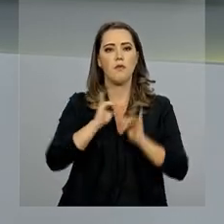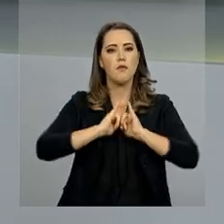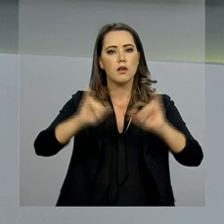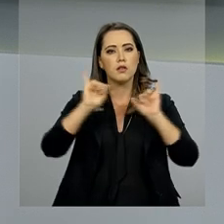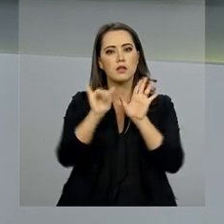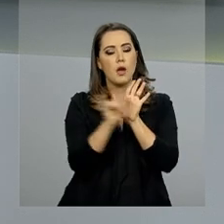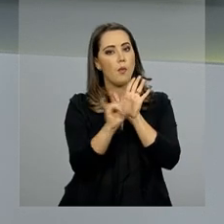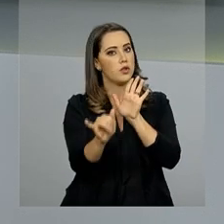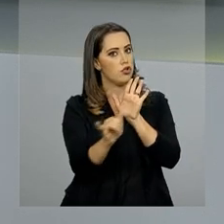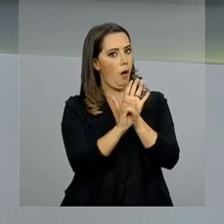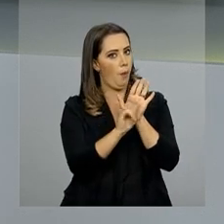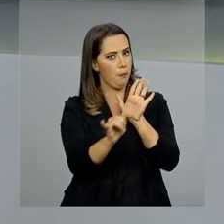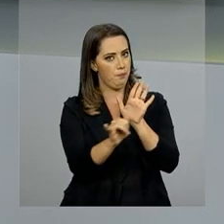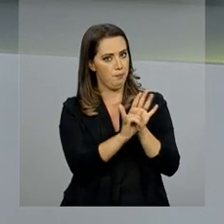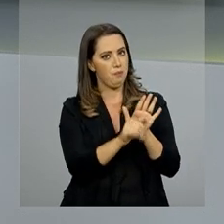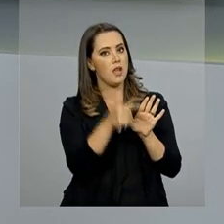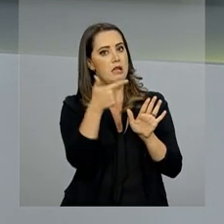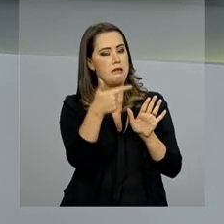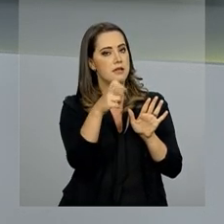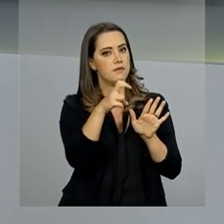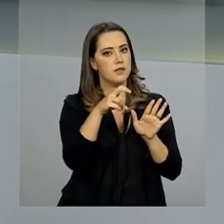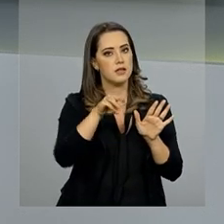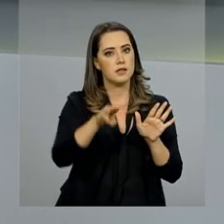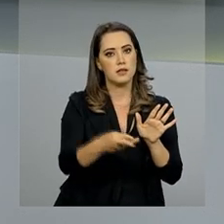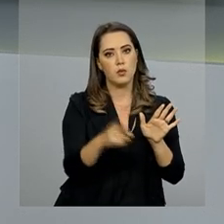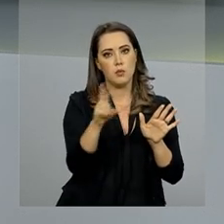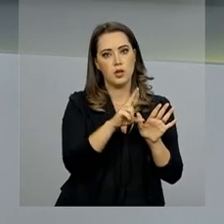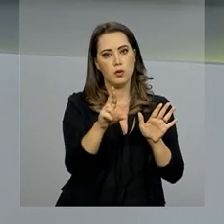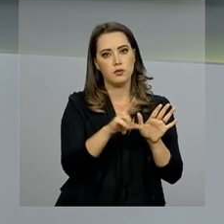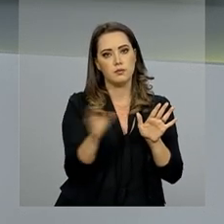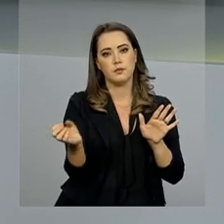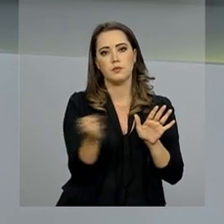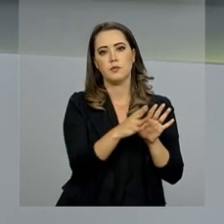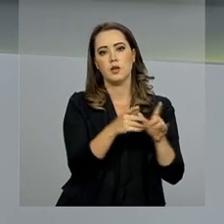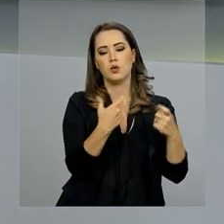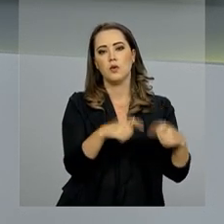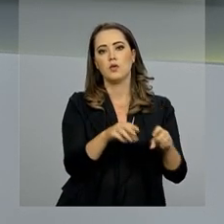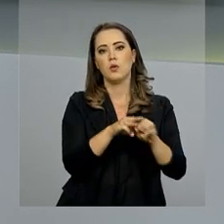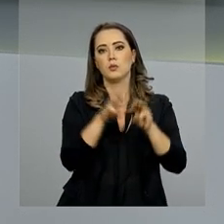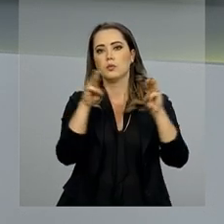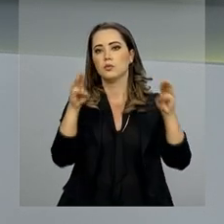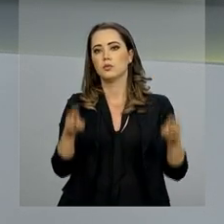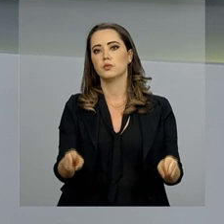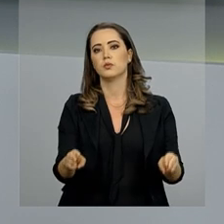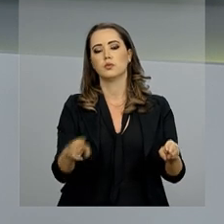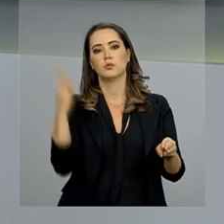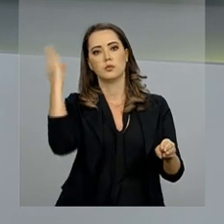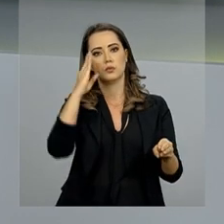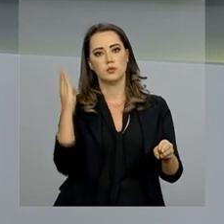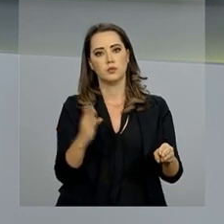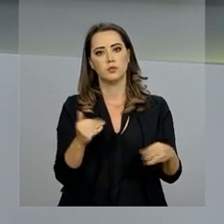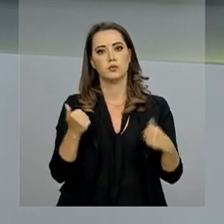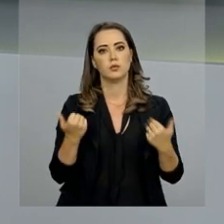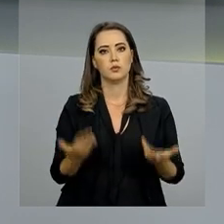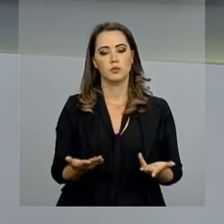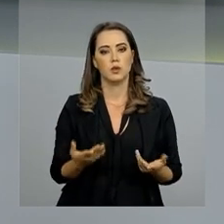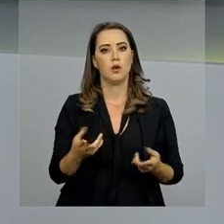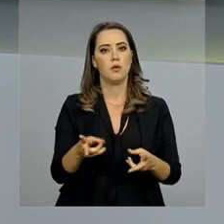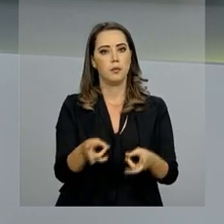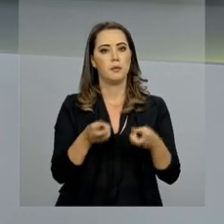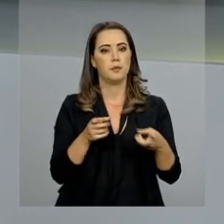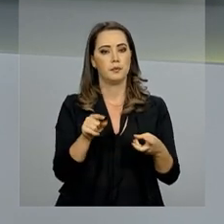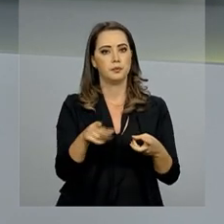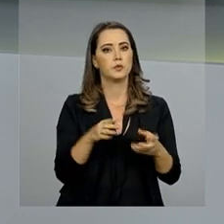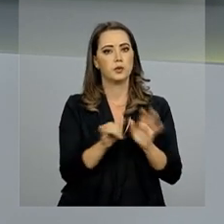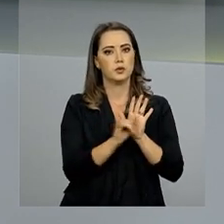vai lançar um edital de 25 milhões de reais para modernizar as instalações dos museus no brasil a previsão